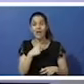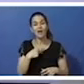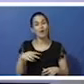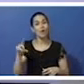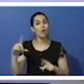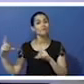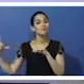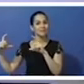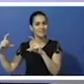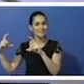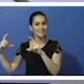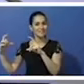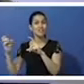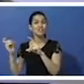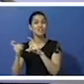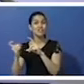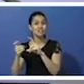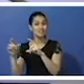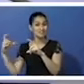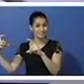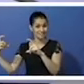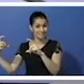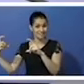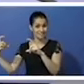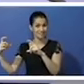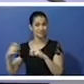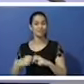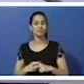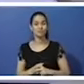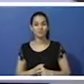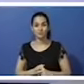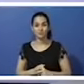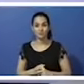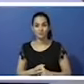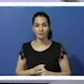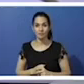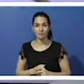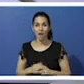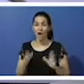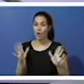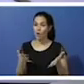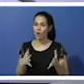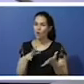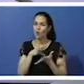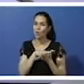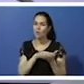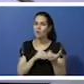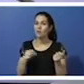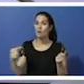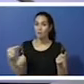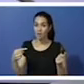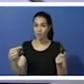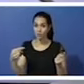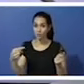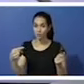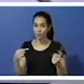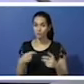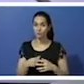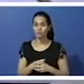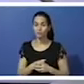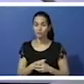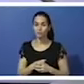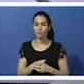parênteses. Sobrou o x, vou colocar ele aqui dentro do parênteses. Vou copiar o sinal, que no caso aqui é menos,